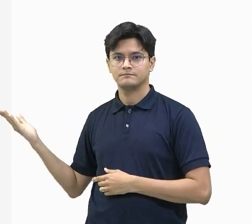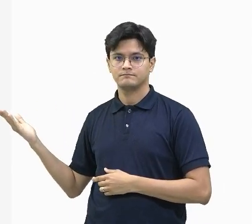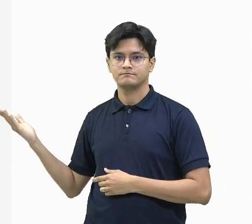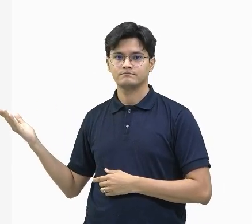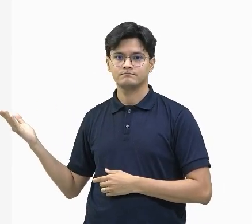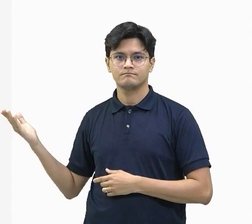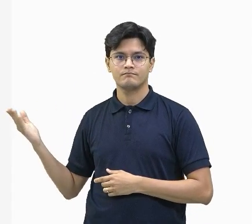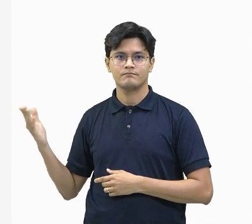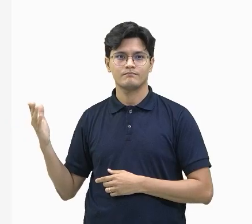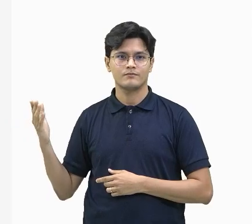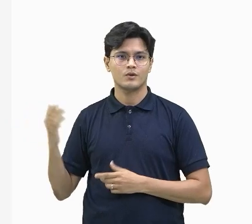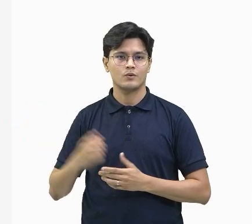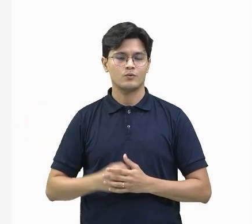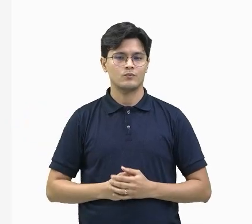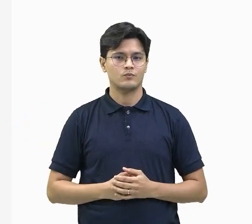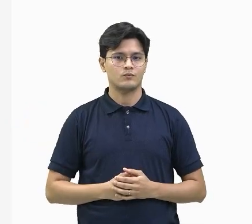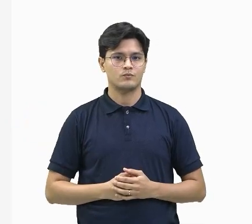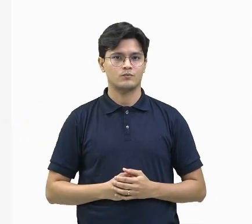caracterizar como